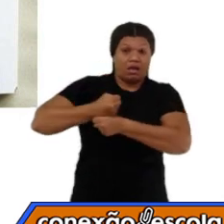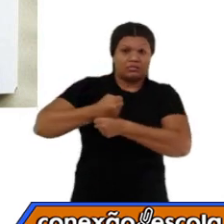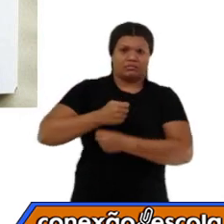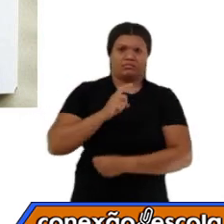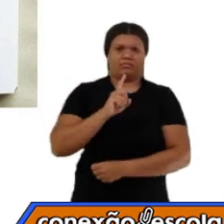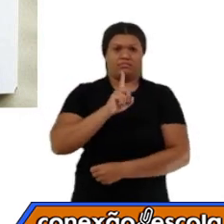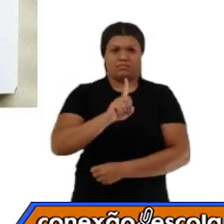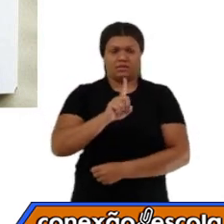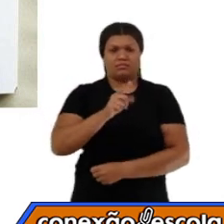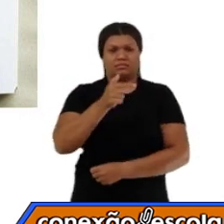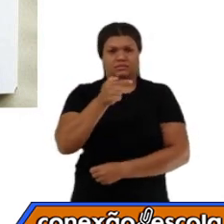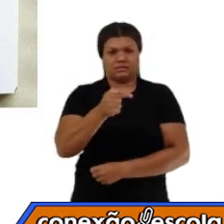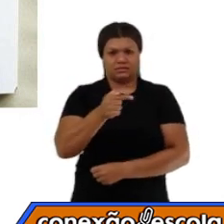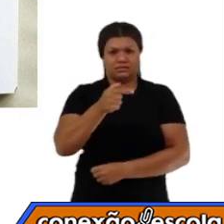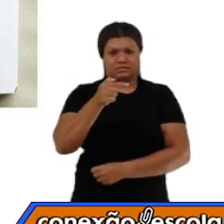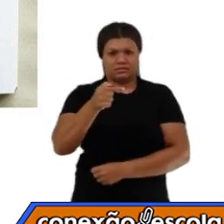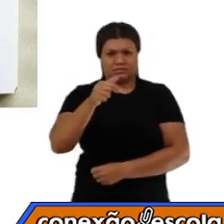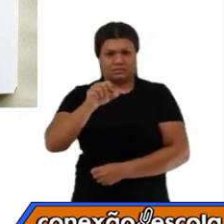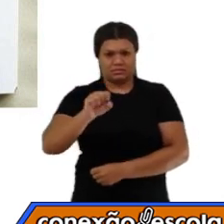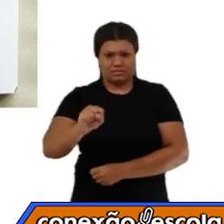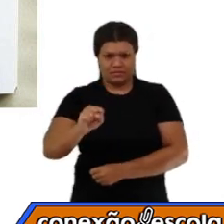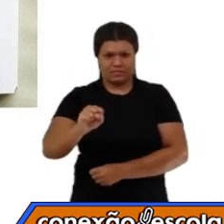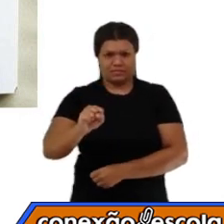1778 e o ano de